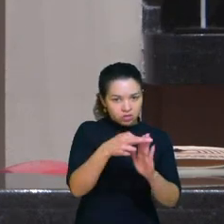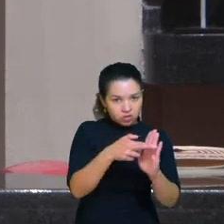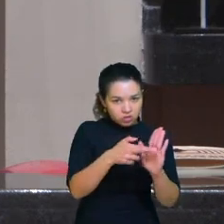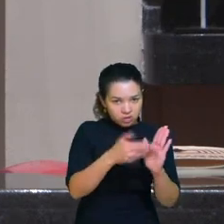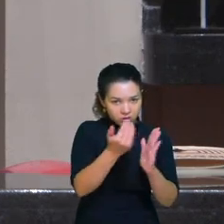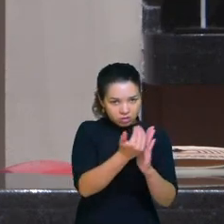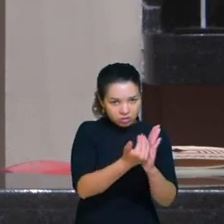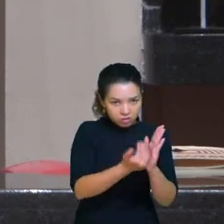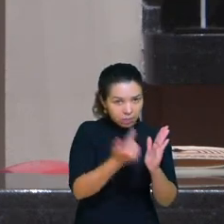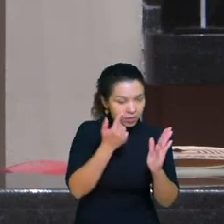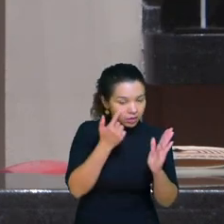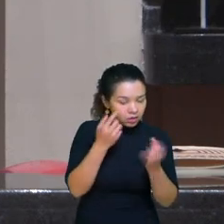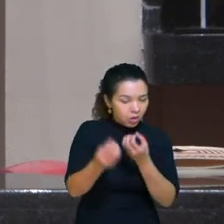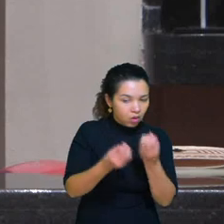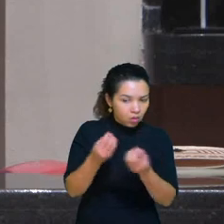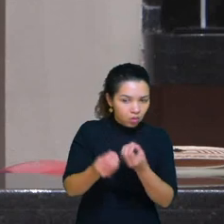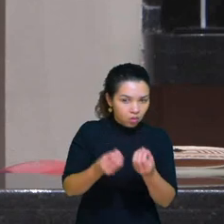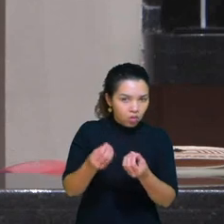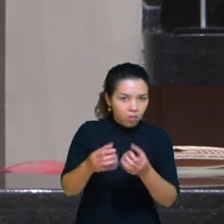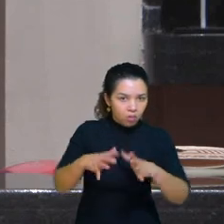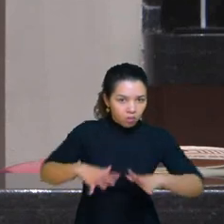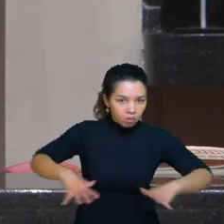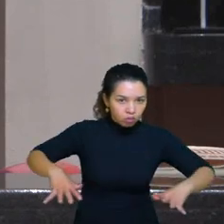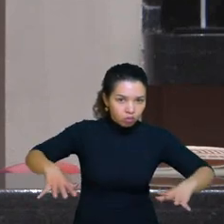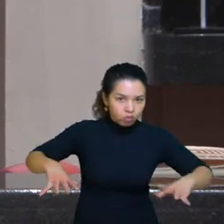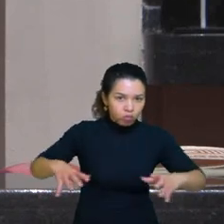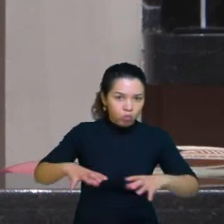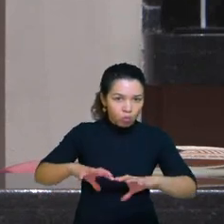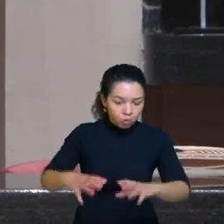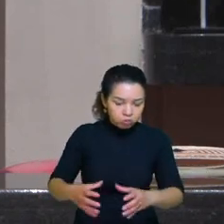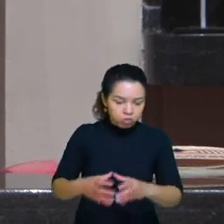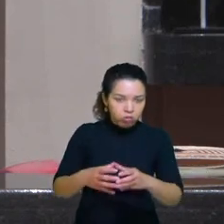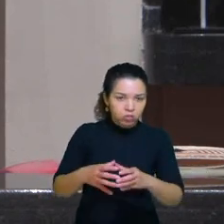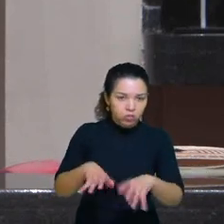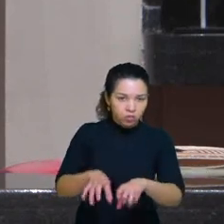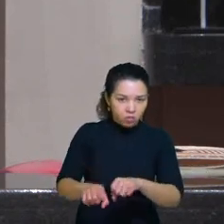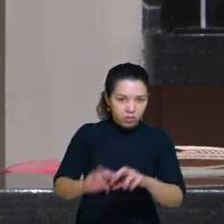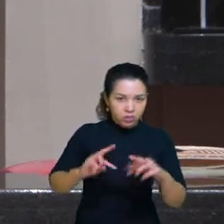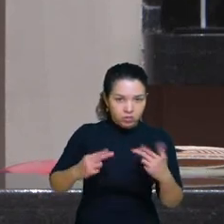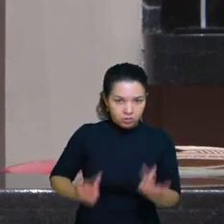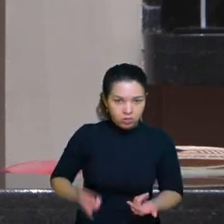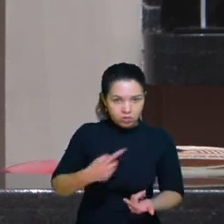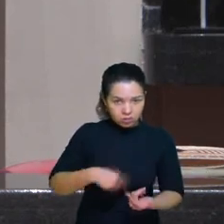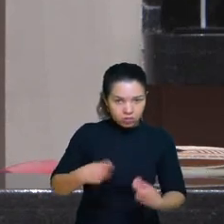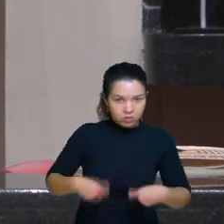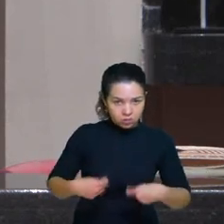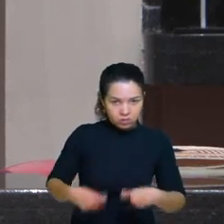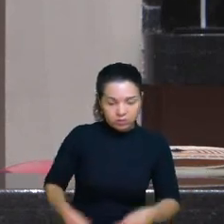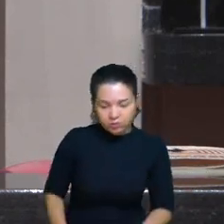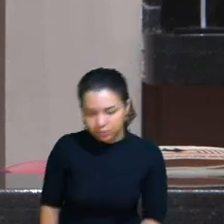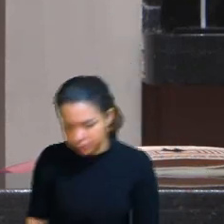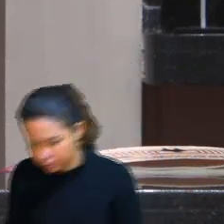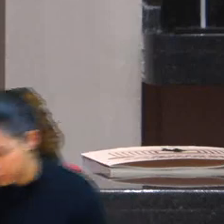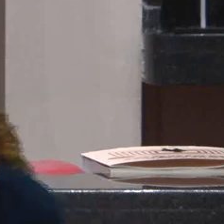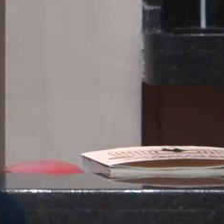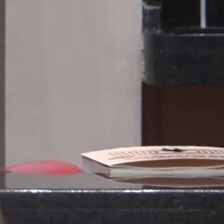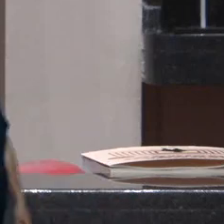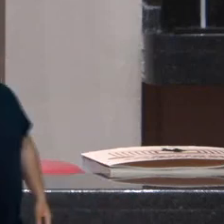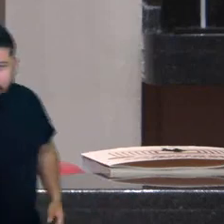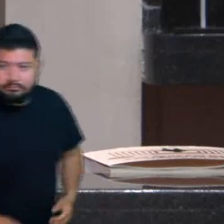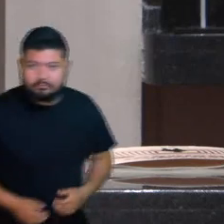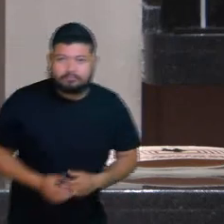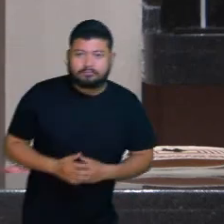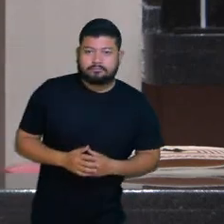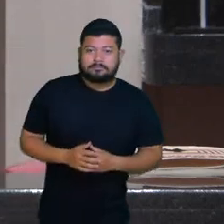conjunto da formação humana então Eh me parece que a gente precisa caminhar nesse sentido e a a ideia Nossa aqui